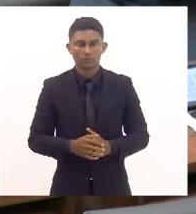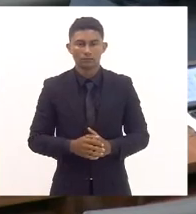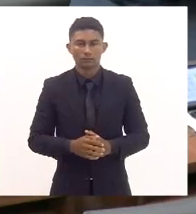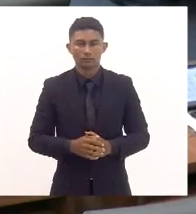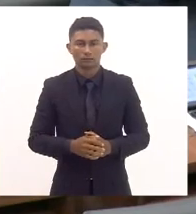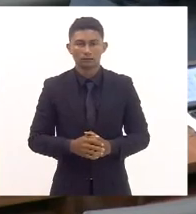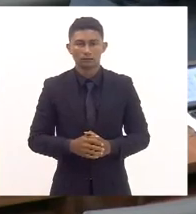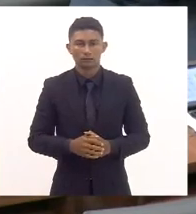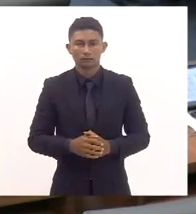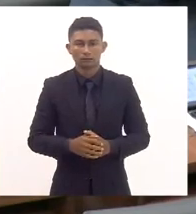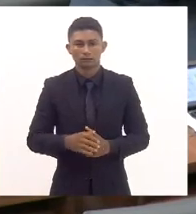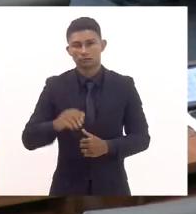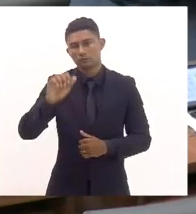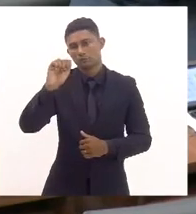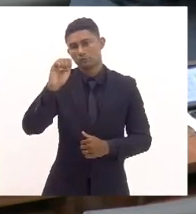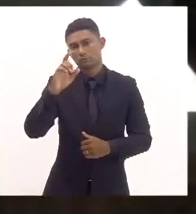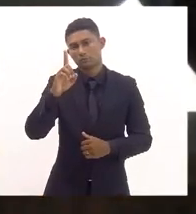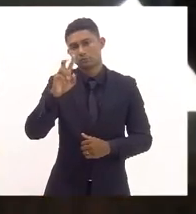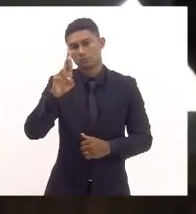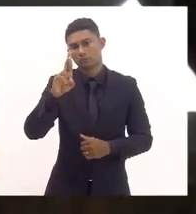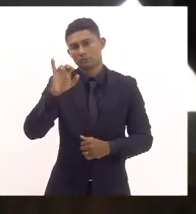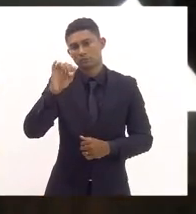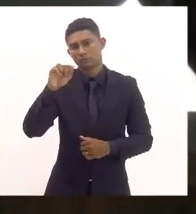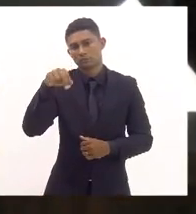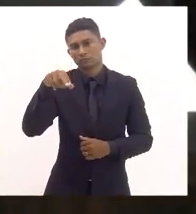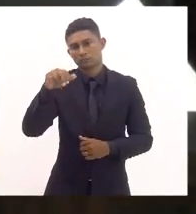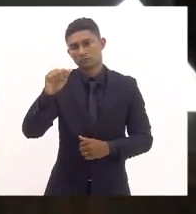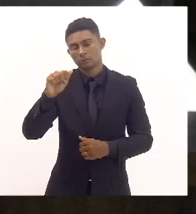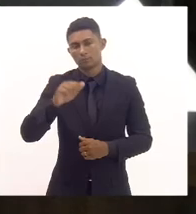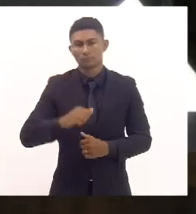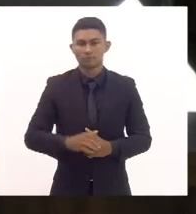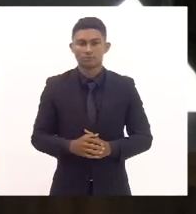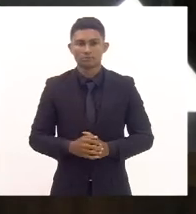a deputada Adriana Baltazar